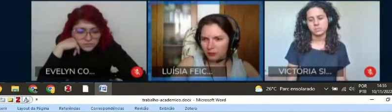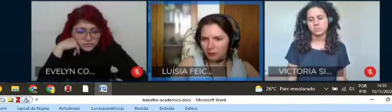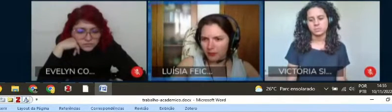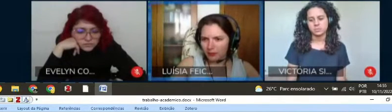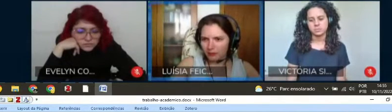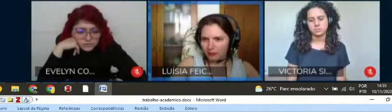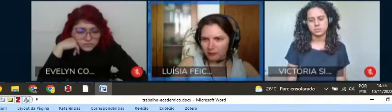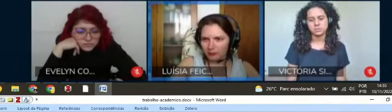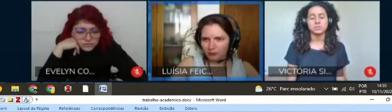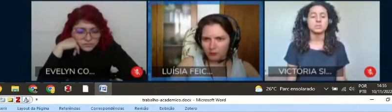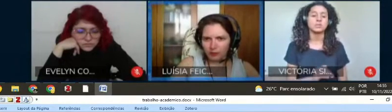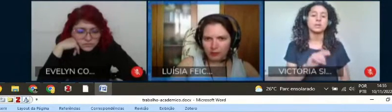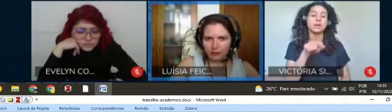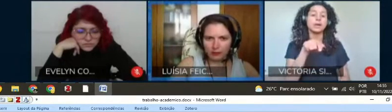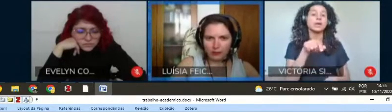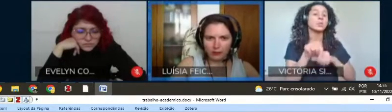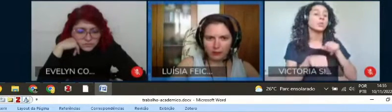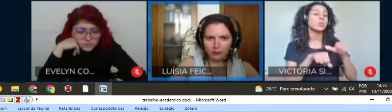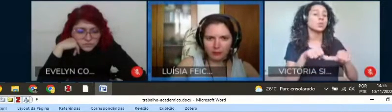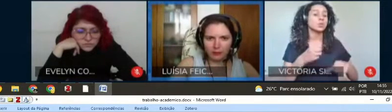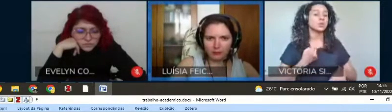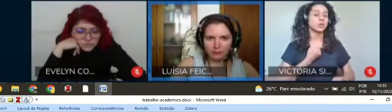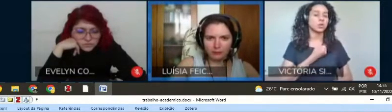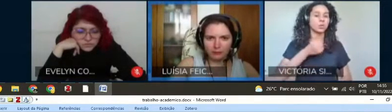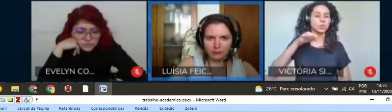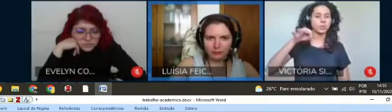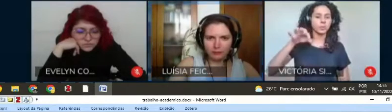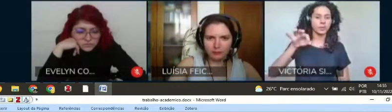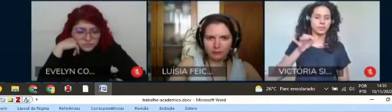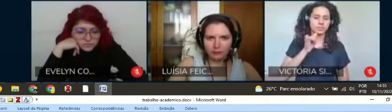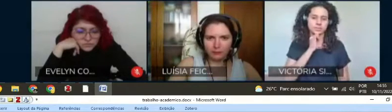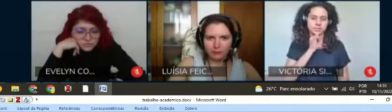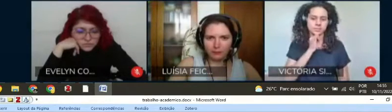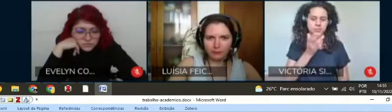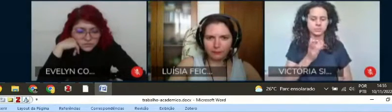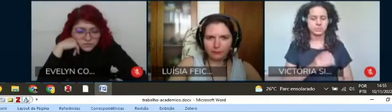De número de páginas. Então, se eu vier aqui,